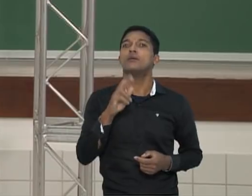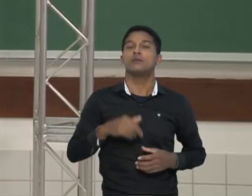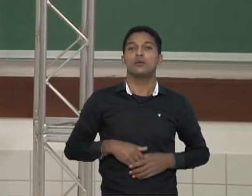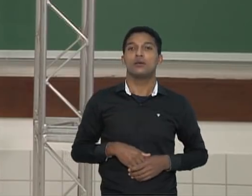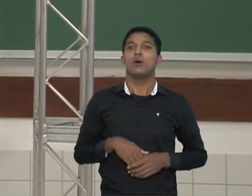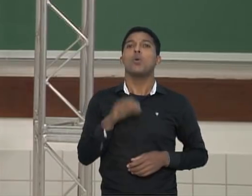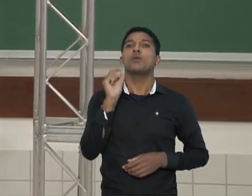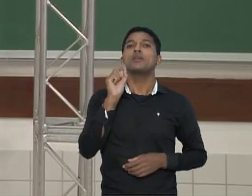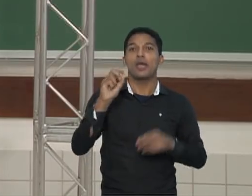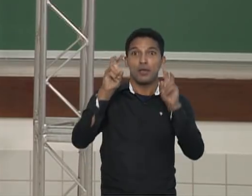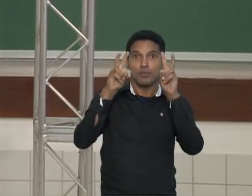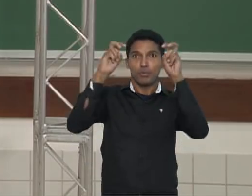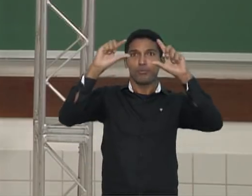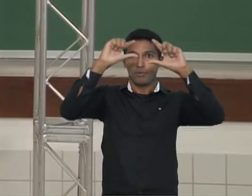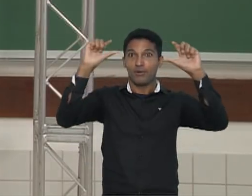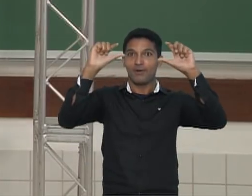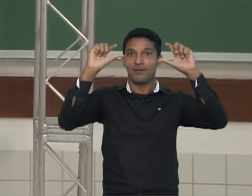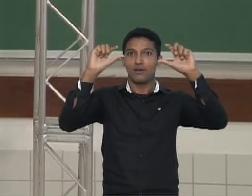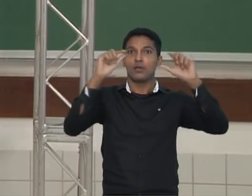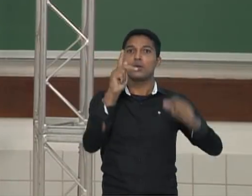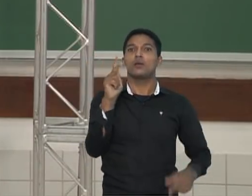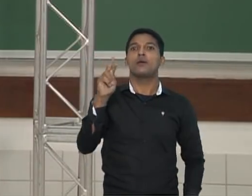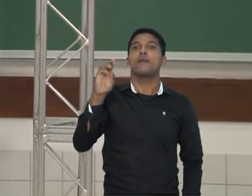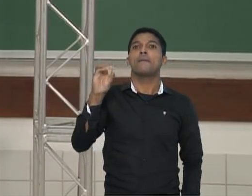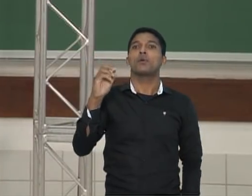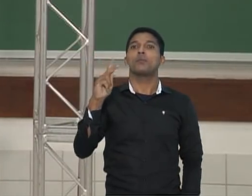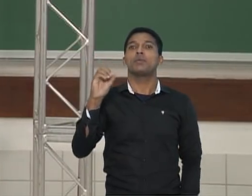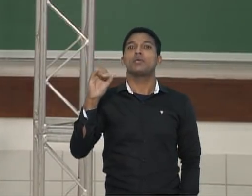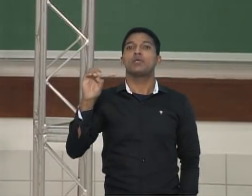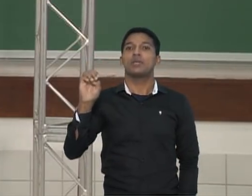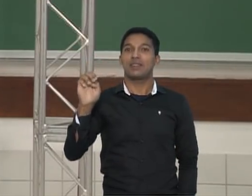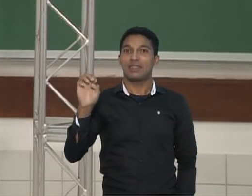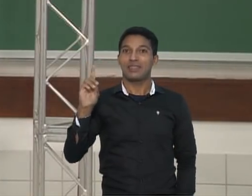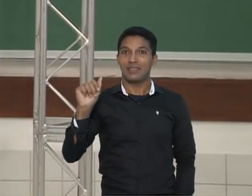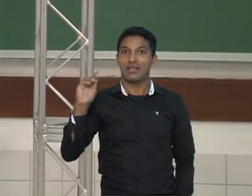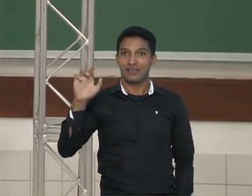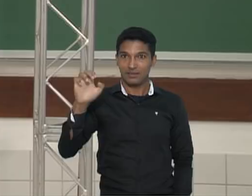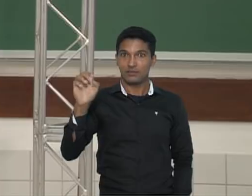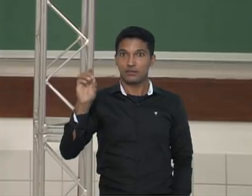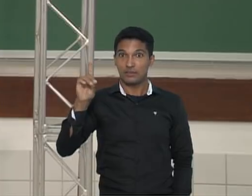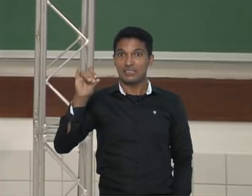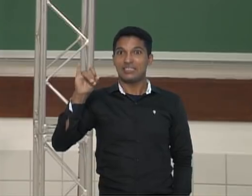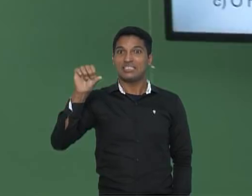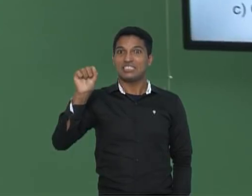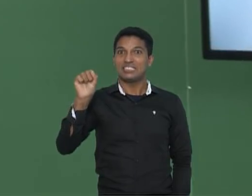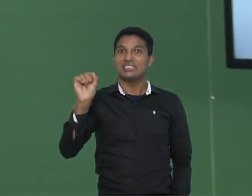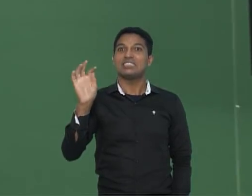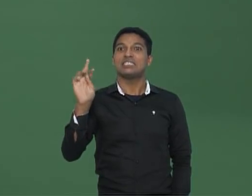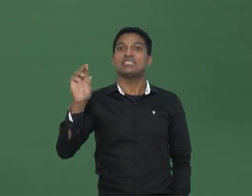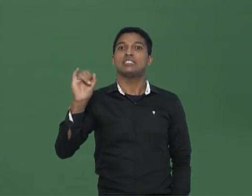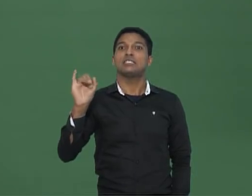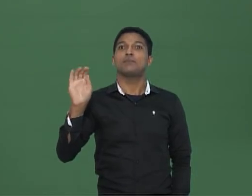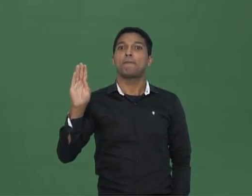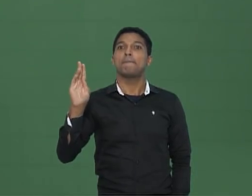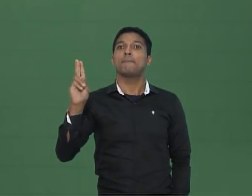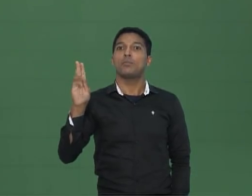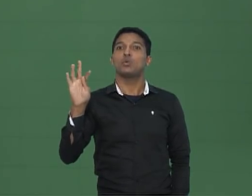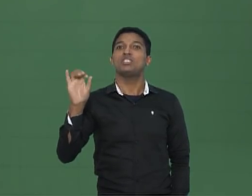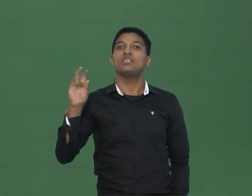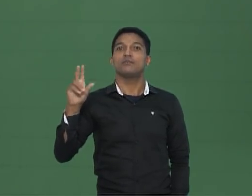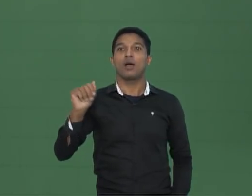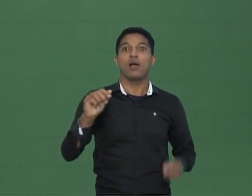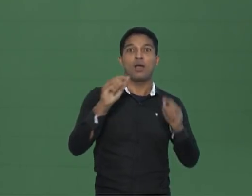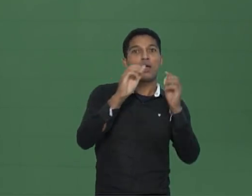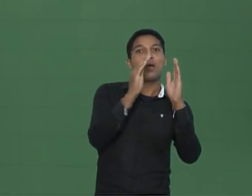que é? O método do chuveirinho, né? Então, vamos lá. Então, nós temos aqui já no quadro, né, as três